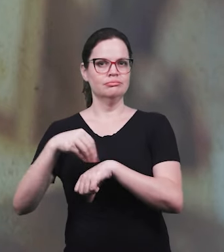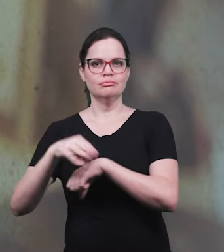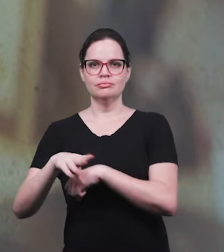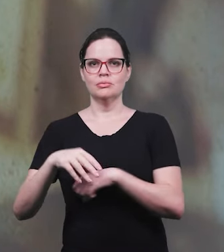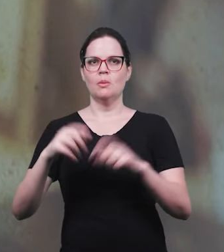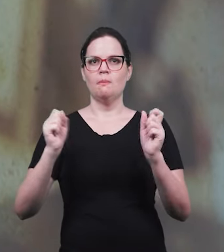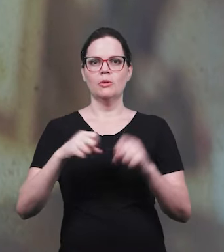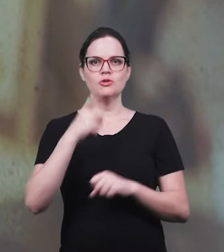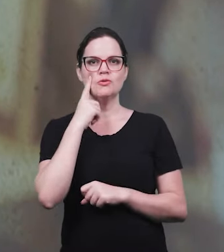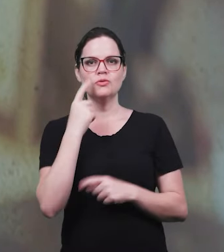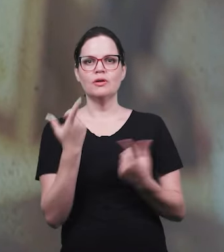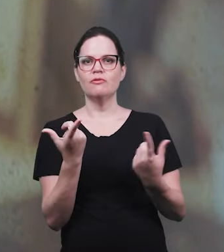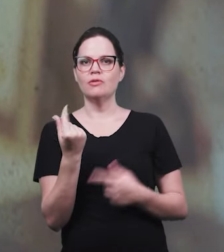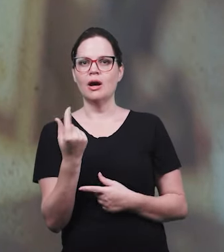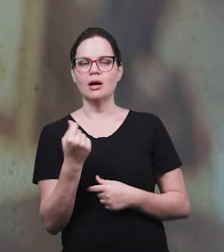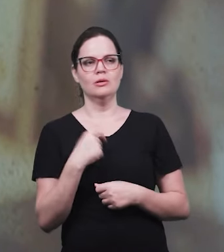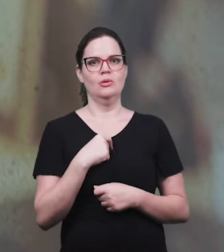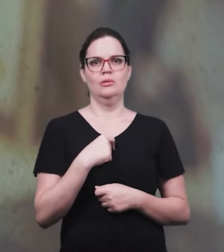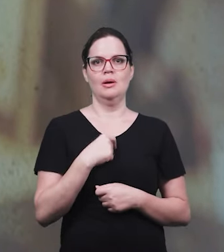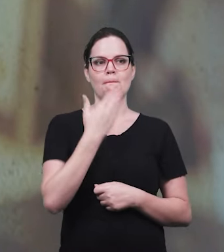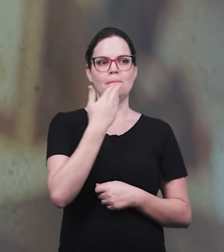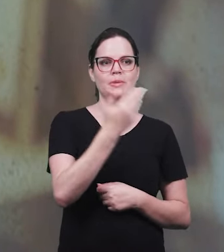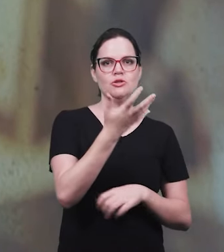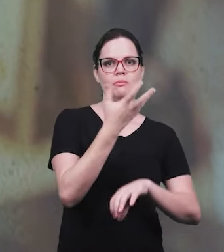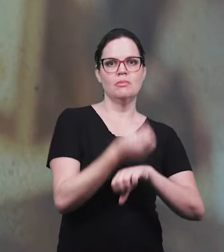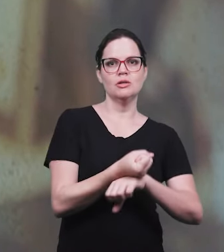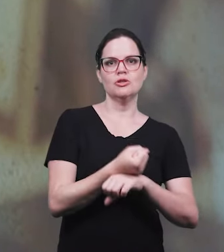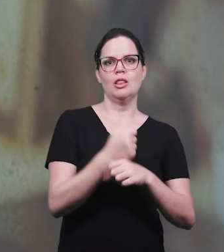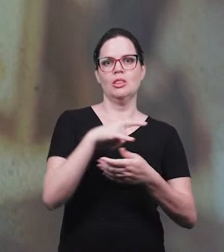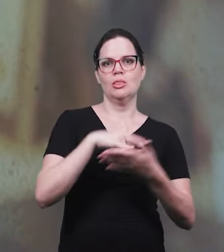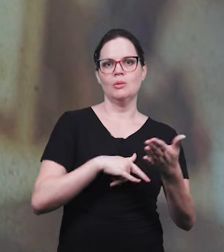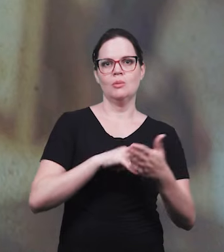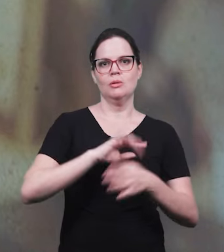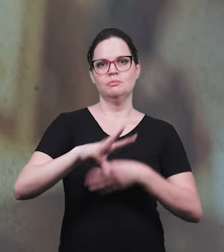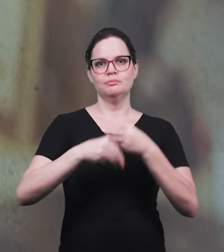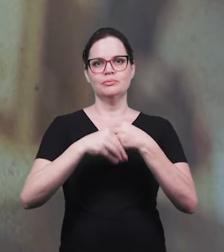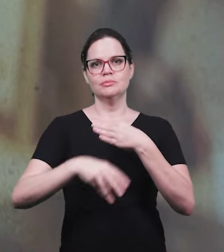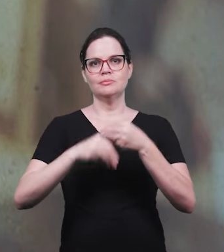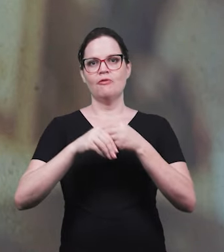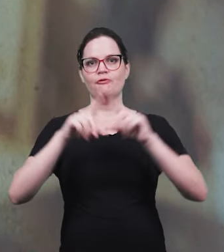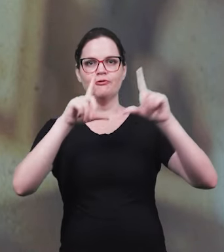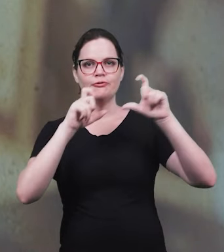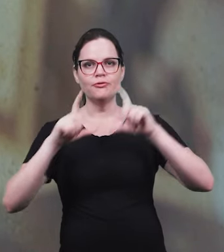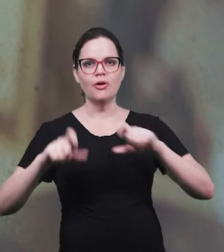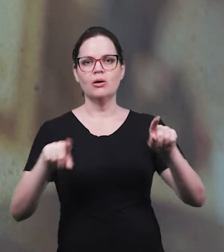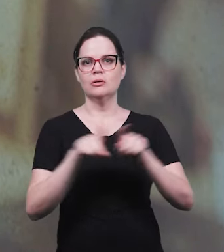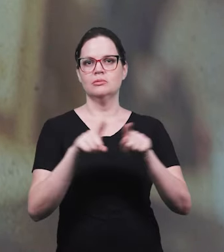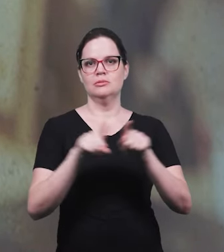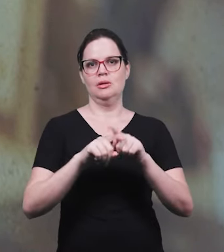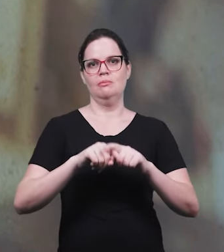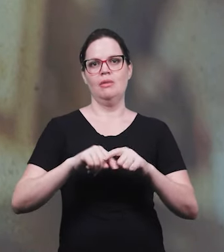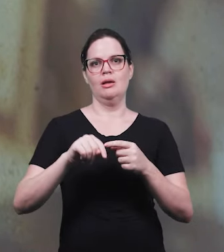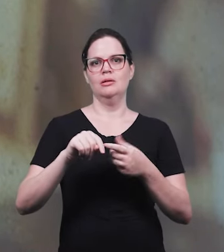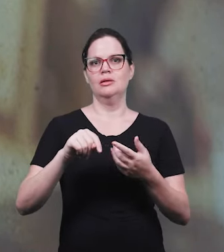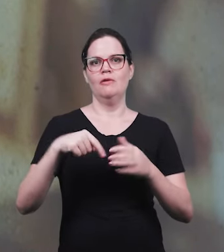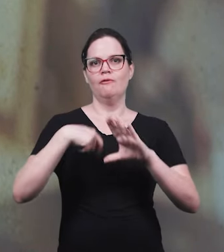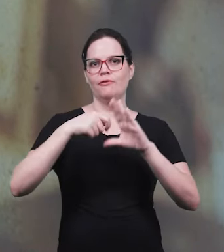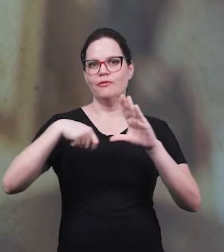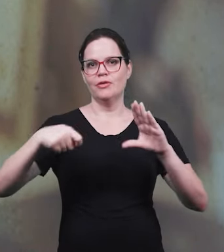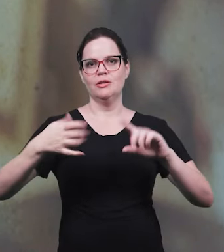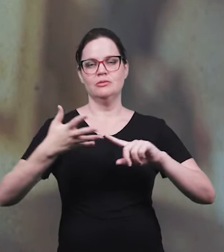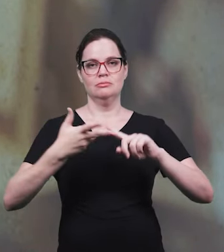guia de custas, juntar documentos, juntar fotos, até mídias, dependendo do tipo de programa. Isso